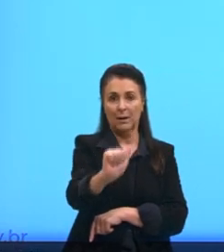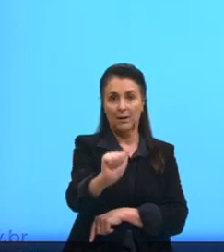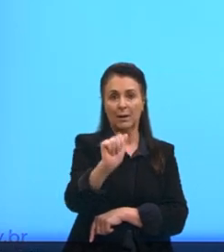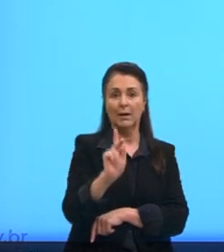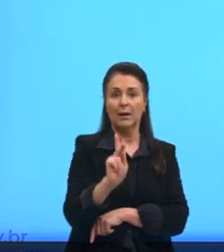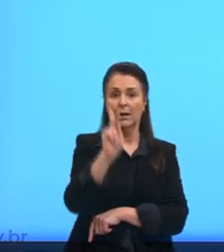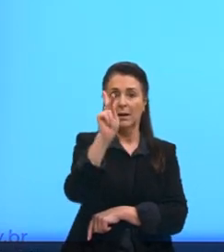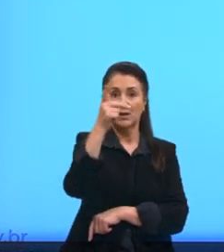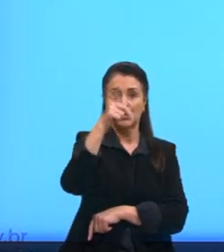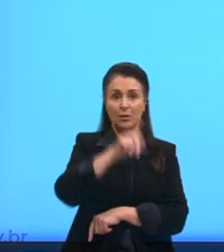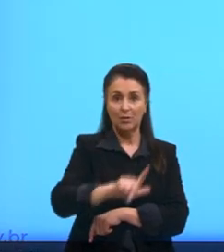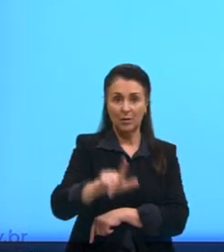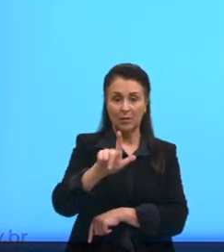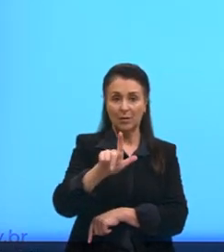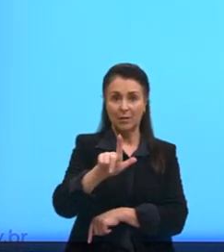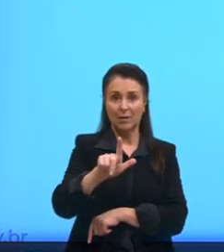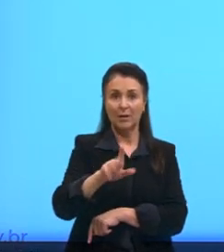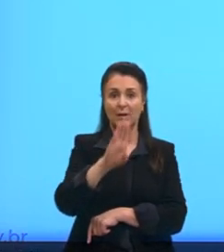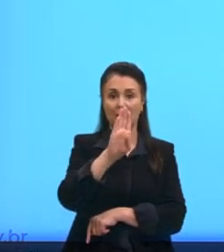cá repetindo